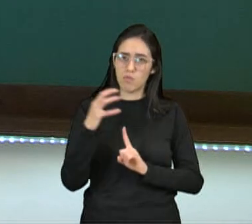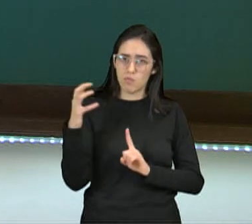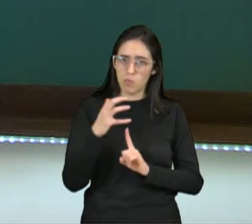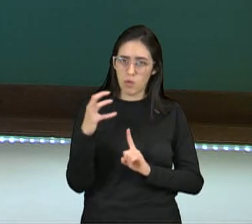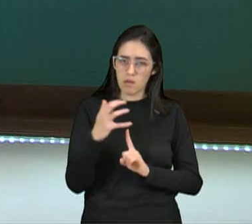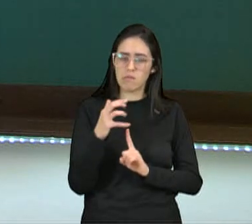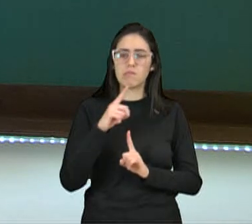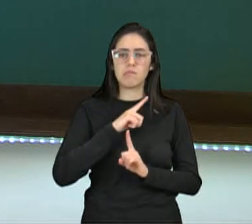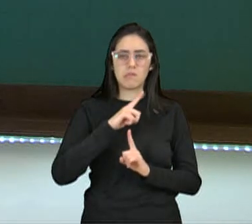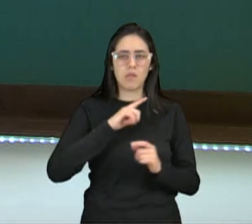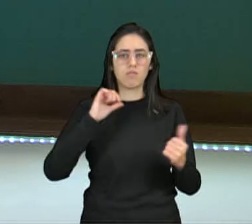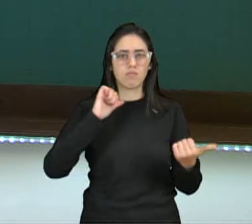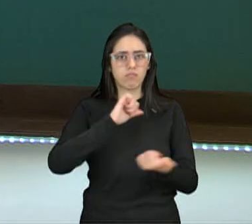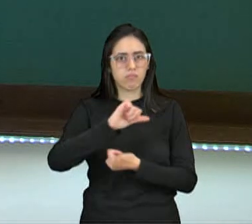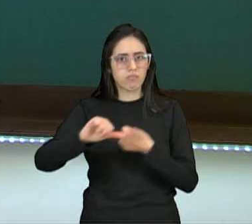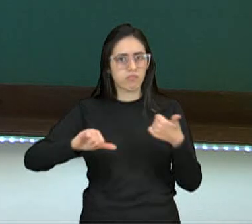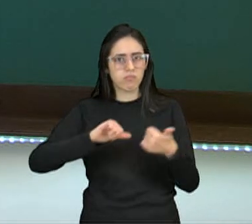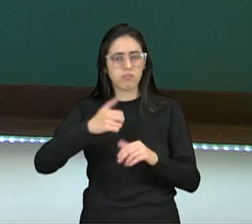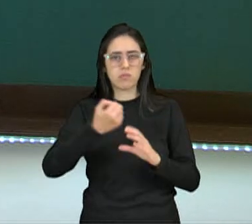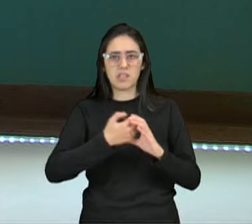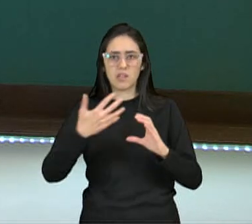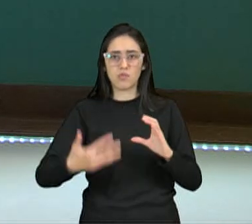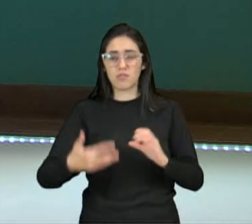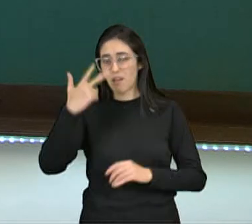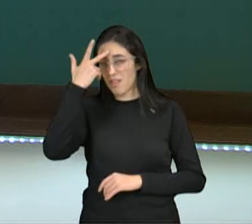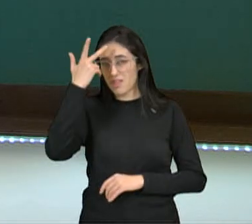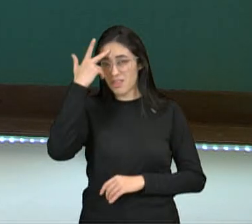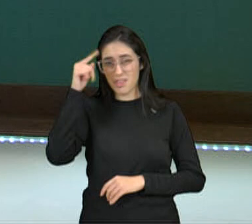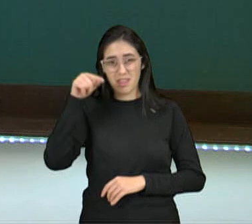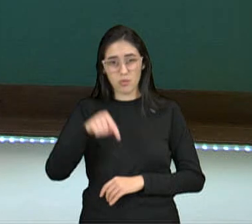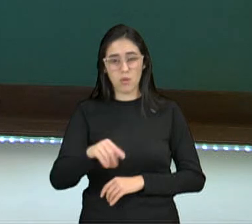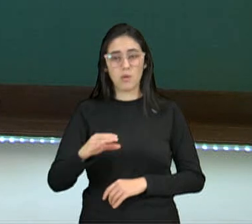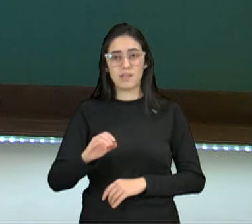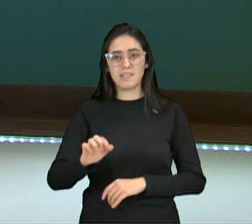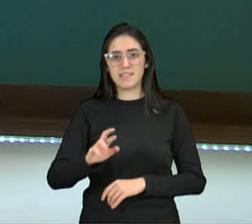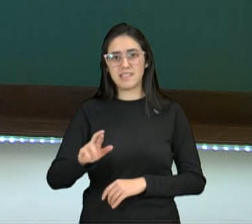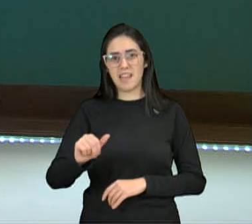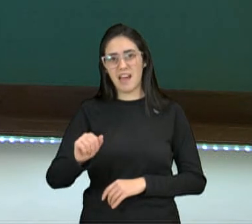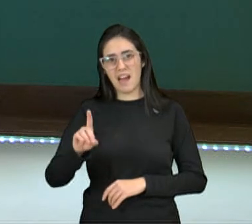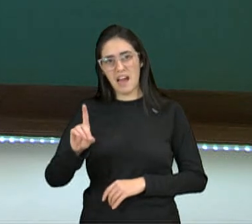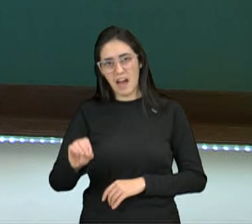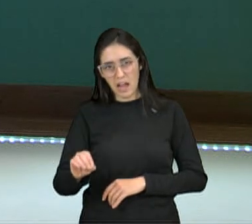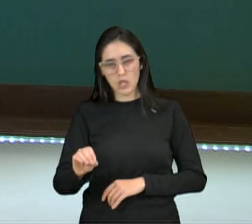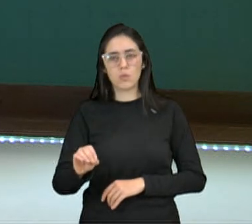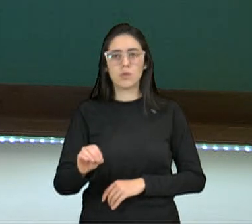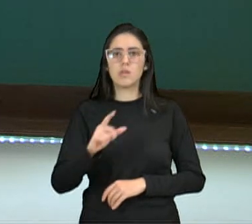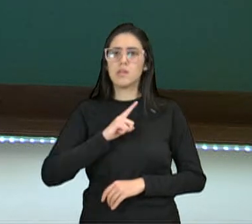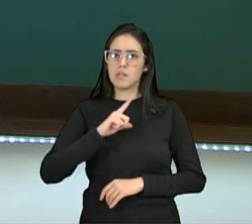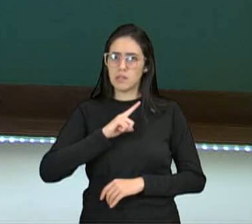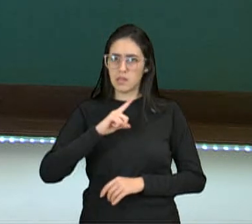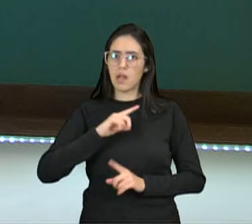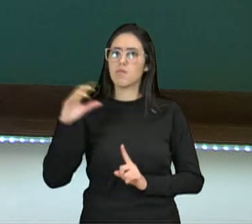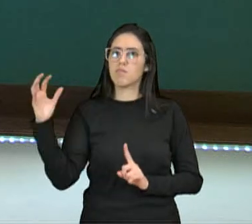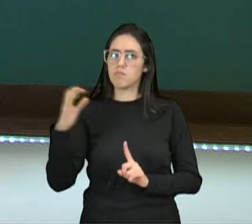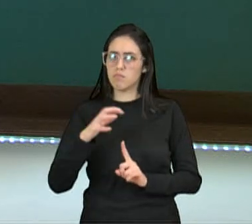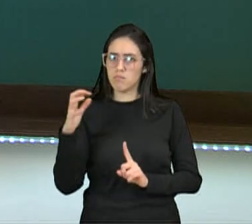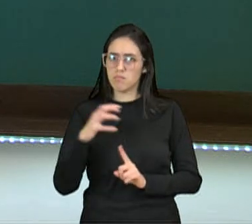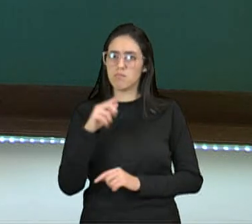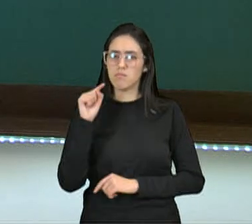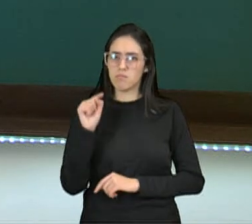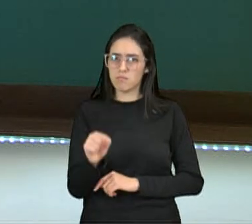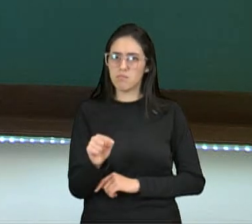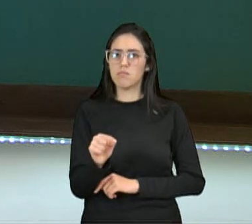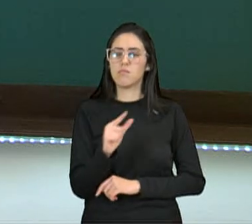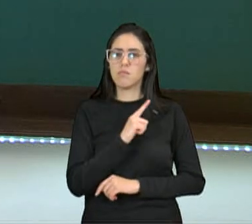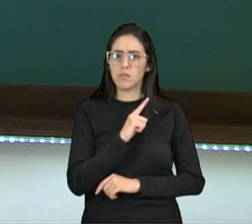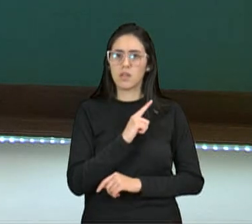uma modificação nas características naturais do bioma do Cerrado, que já foi muito afetado por essa